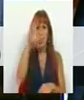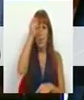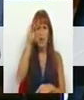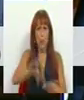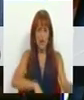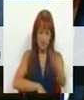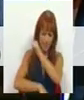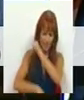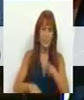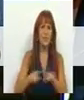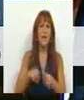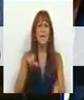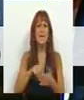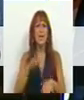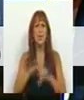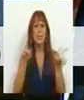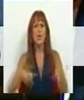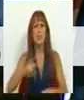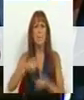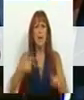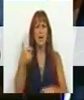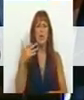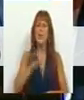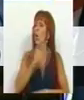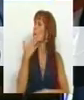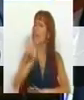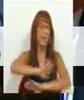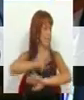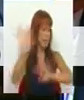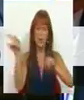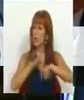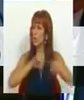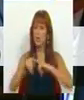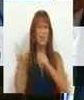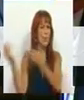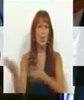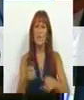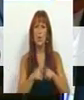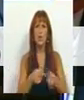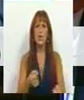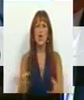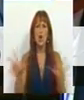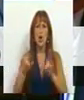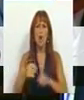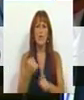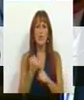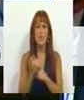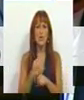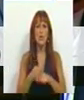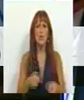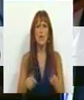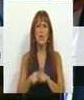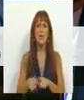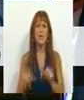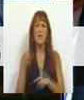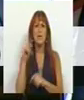ano passado. Centro Hospitalar do Médio Tejo. Muito obrigado, Sr. Deputado. Dá as boas-vindas a 100 novos funcionários. Nova